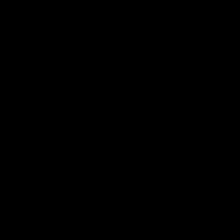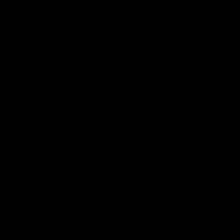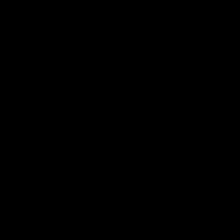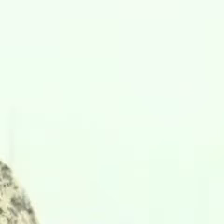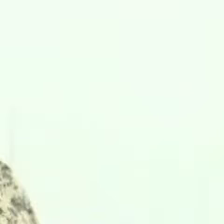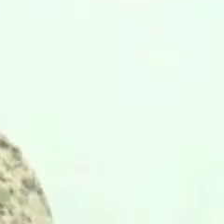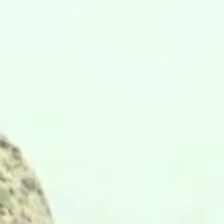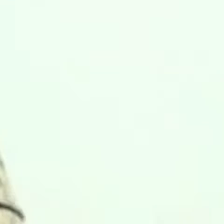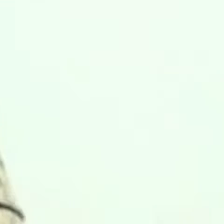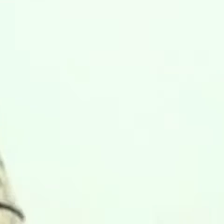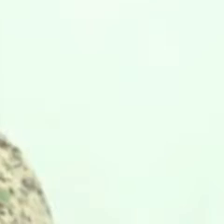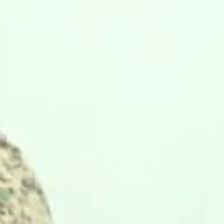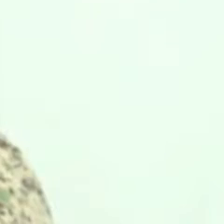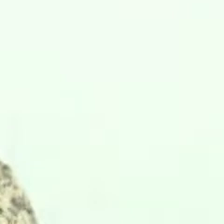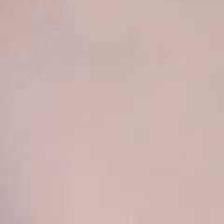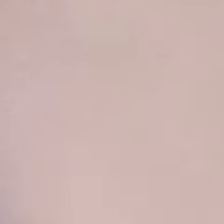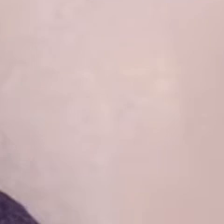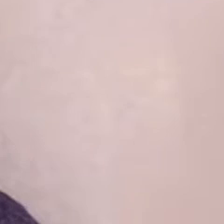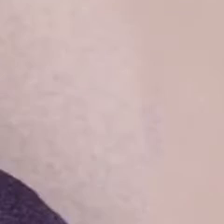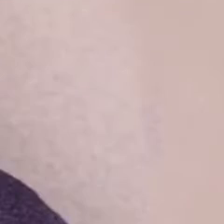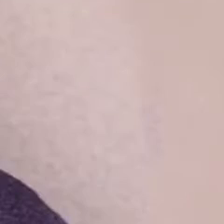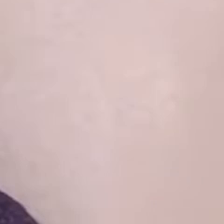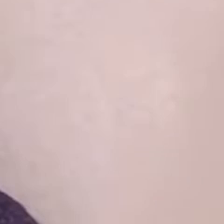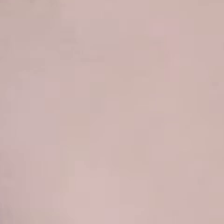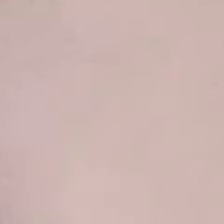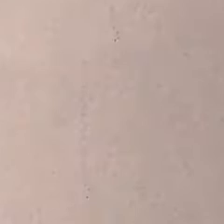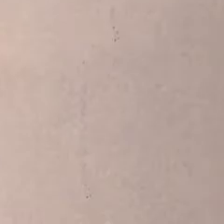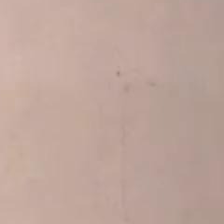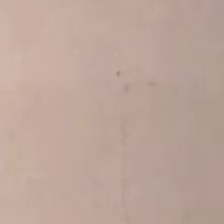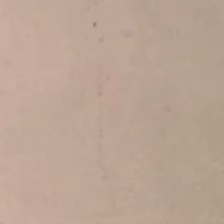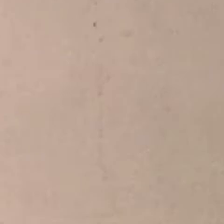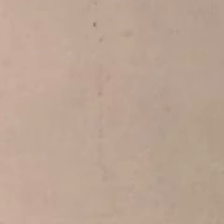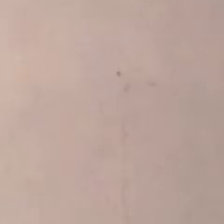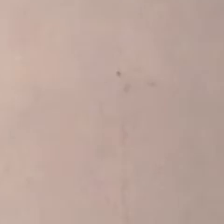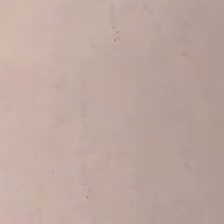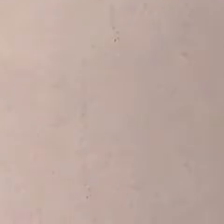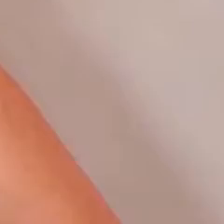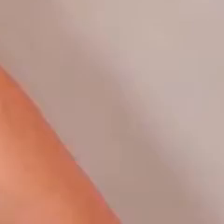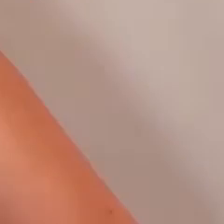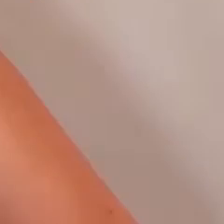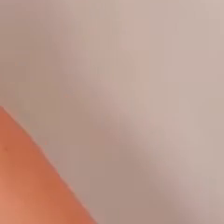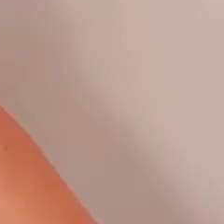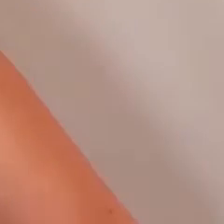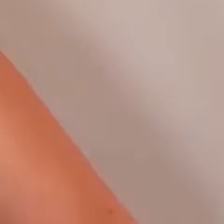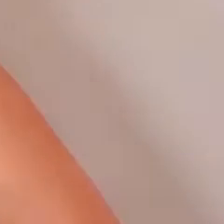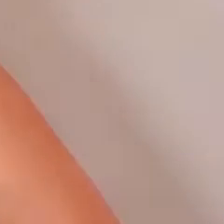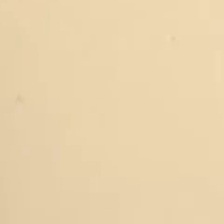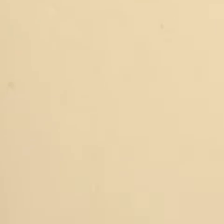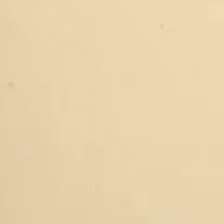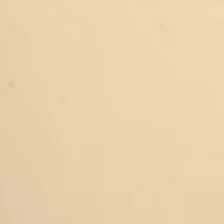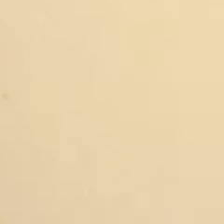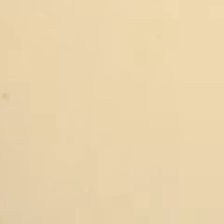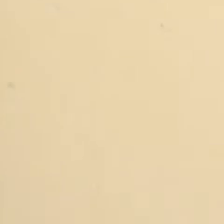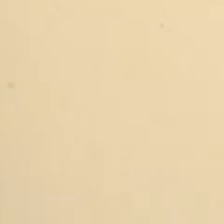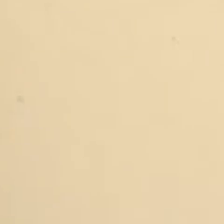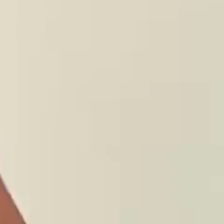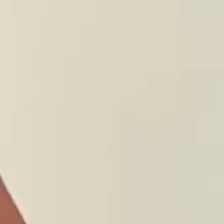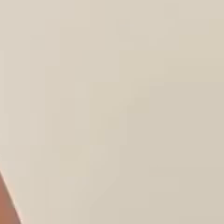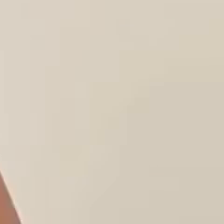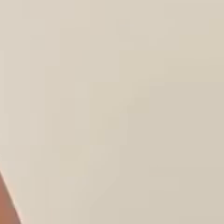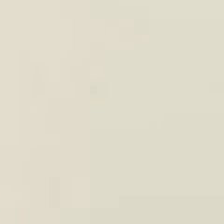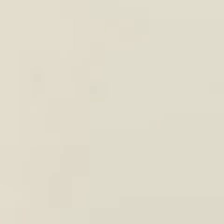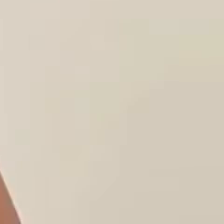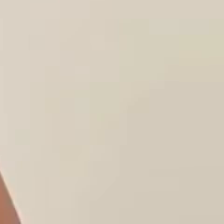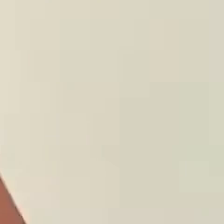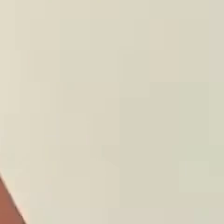Todos os dias às 6h24 paro tudo que eu faço, deixo o laço e o cadarço, a preguiça e o cansaço, a laranja e o bagaço